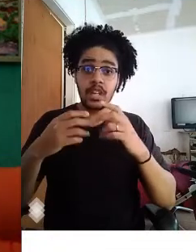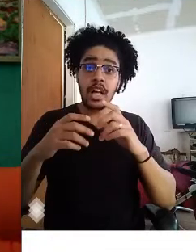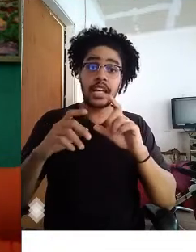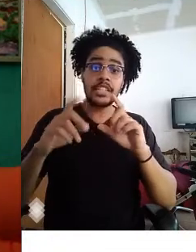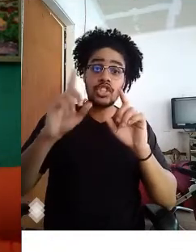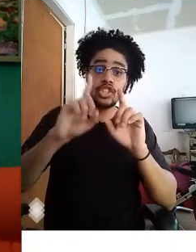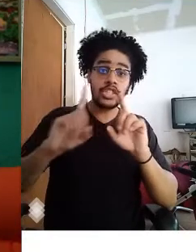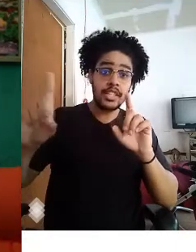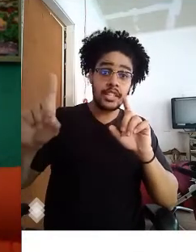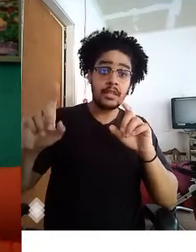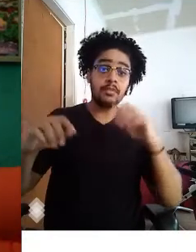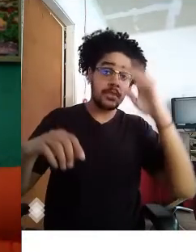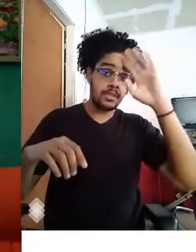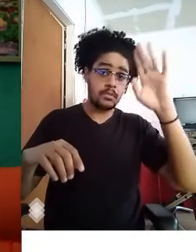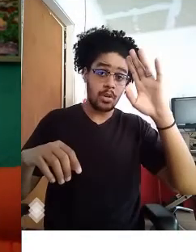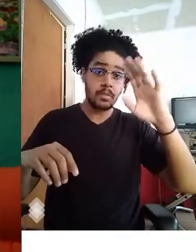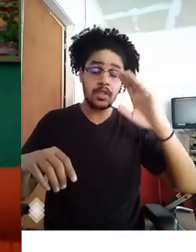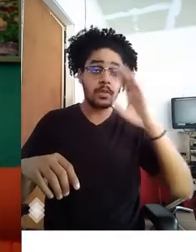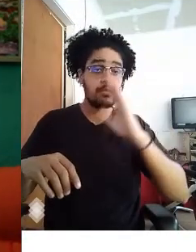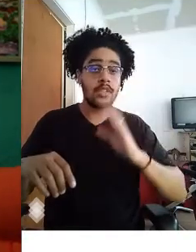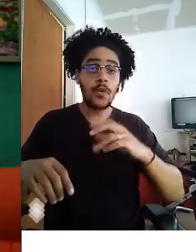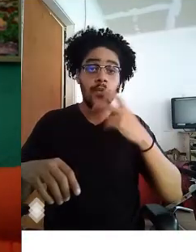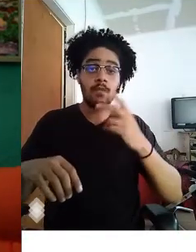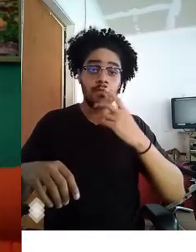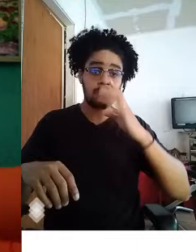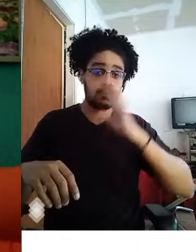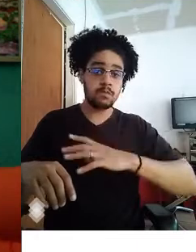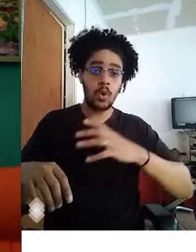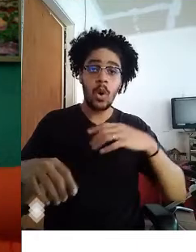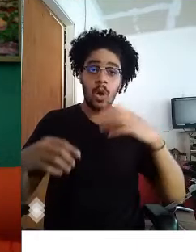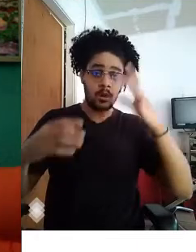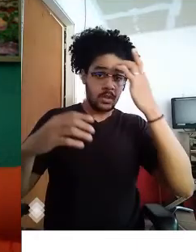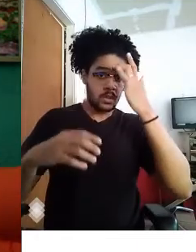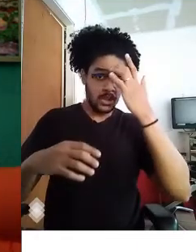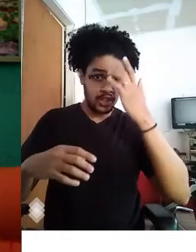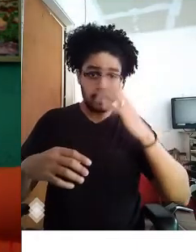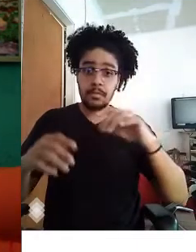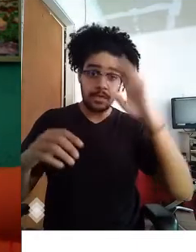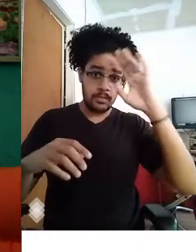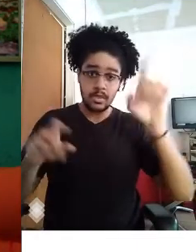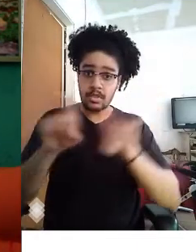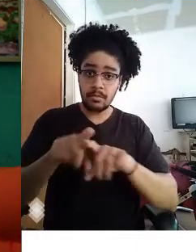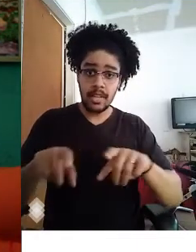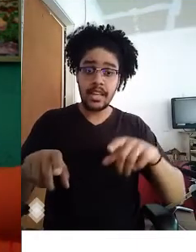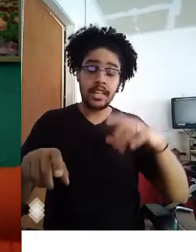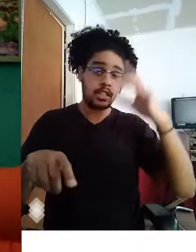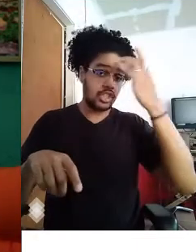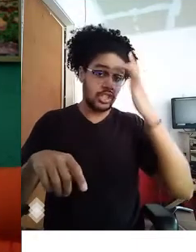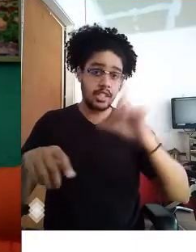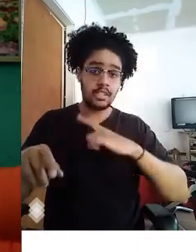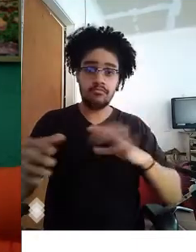seus países membros, principalmente Brasil e Índia. A Índia hoje tem um governo alinhado com a